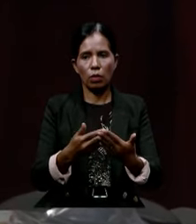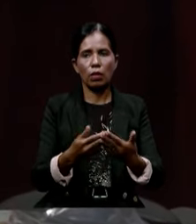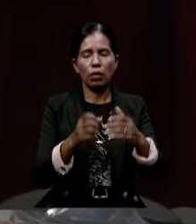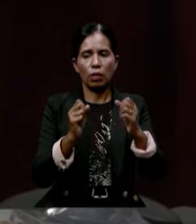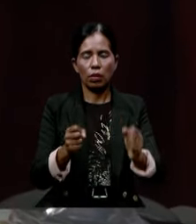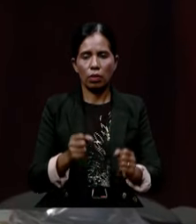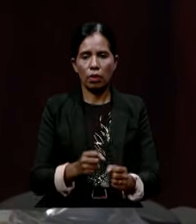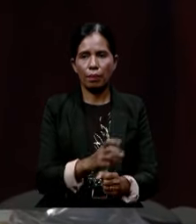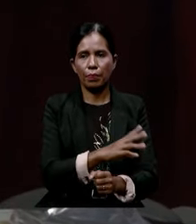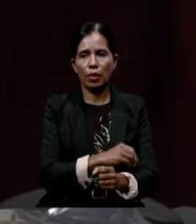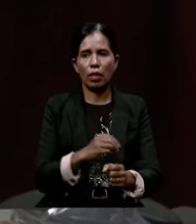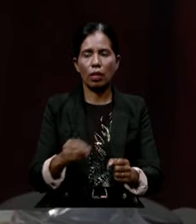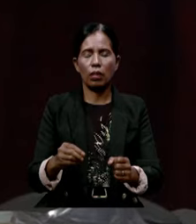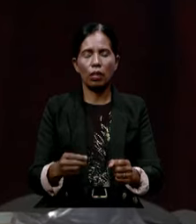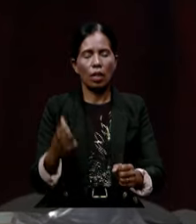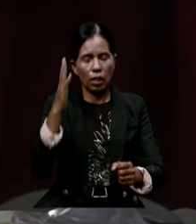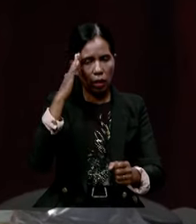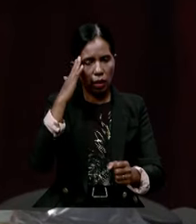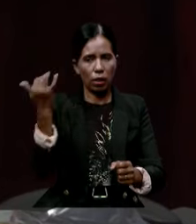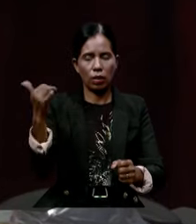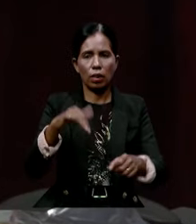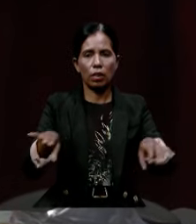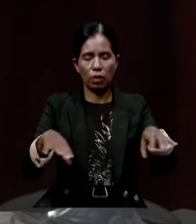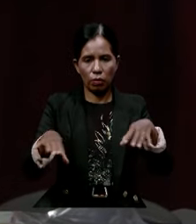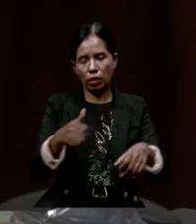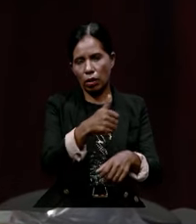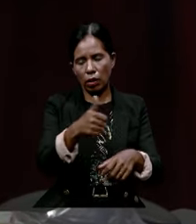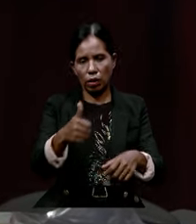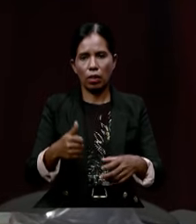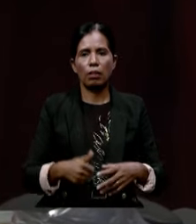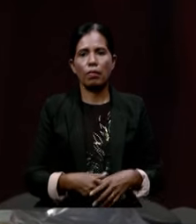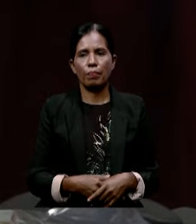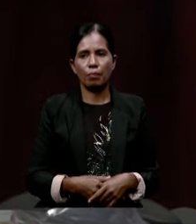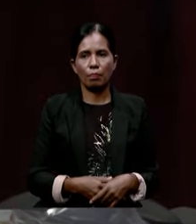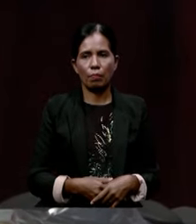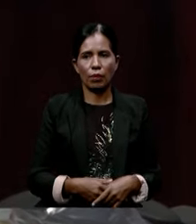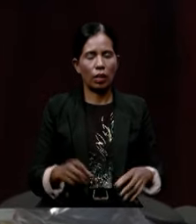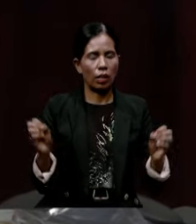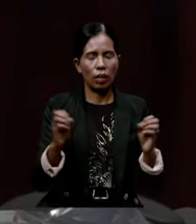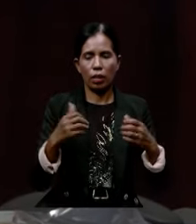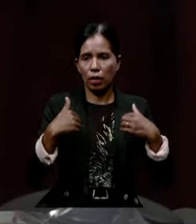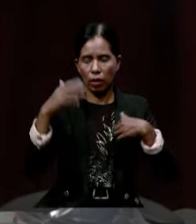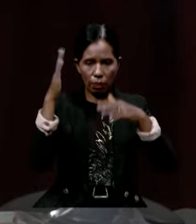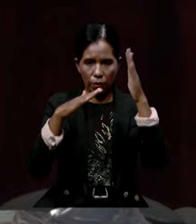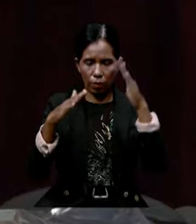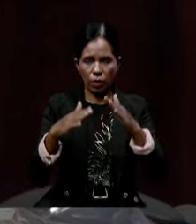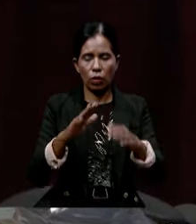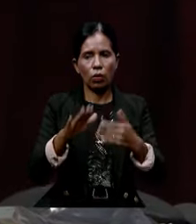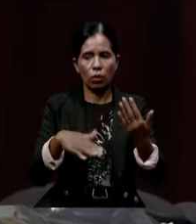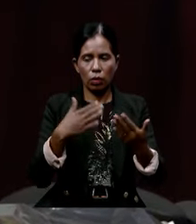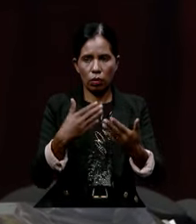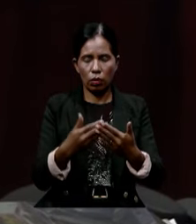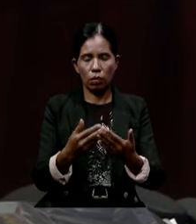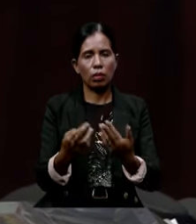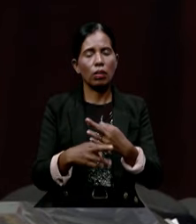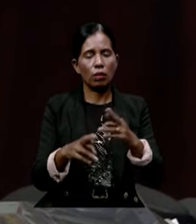né empenha na serinha serviço e dida né bem lá é problema o todo